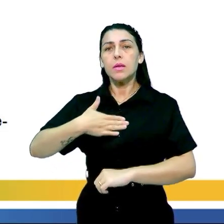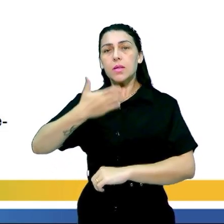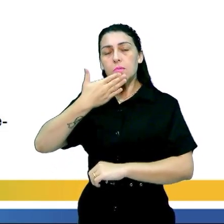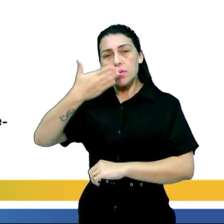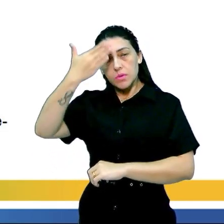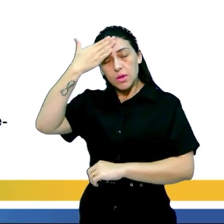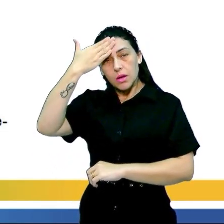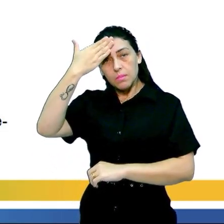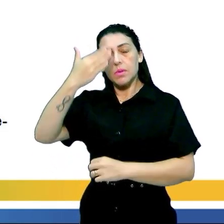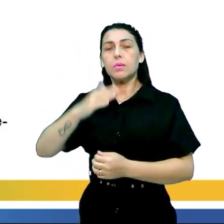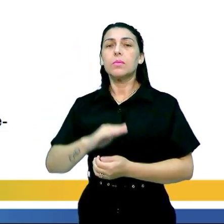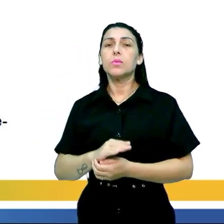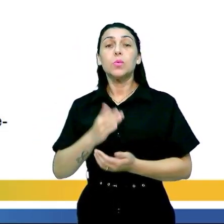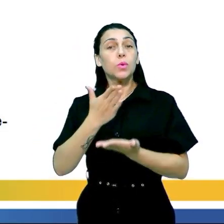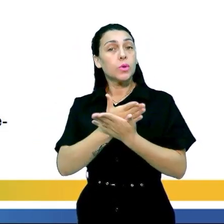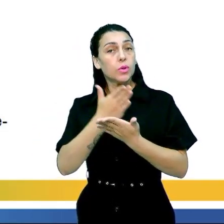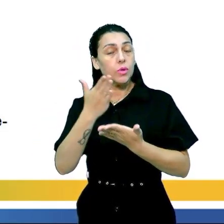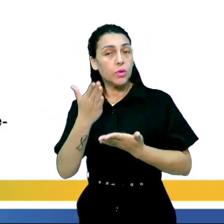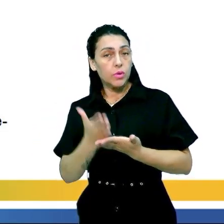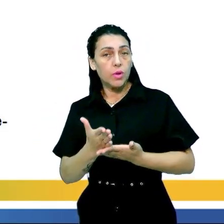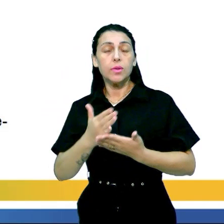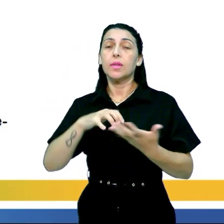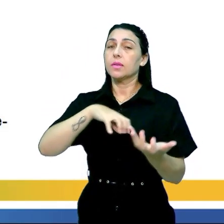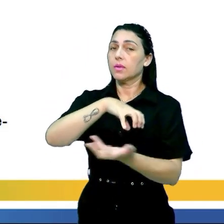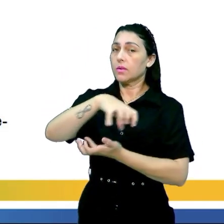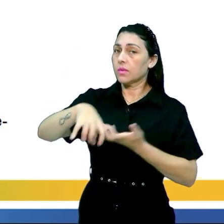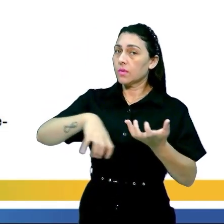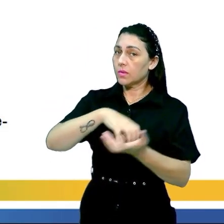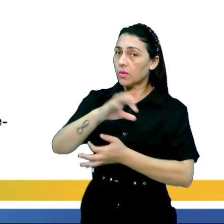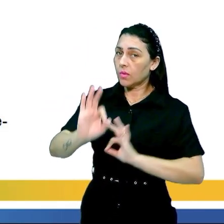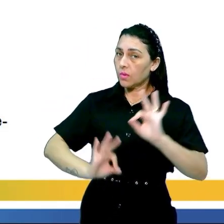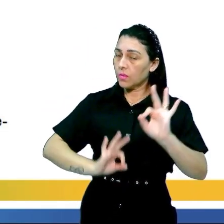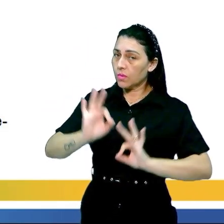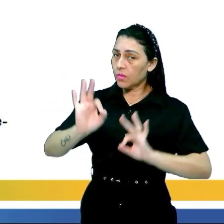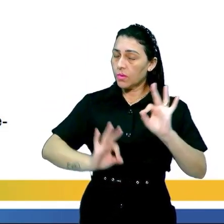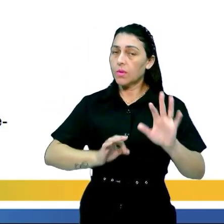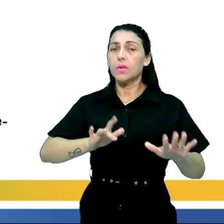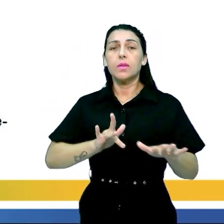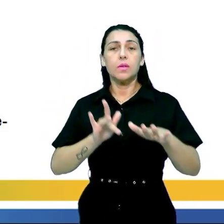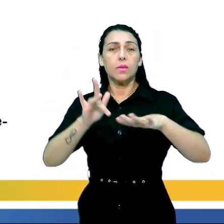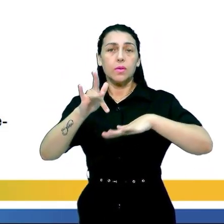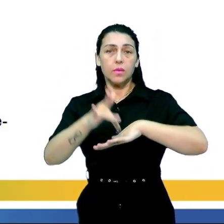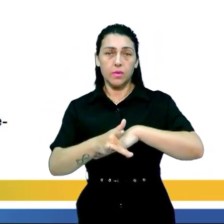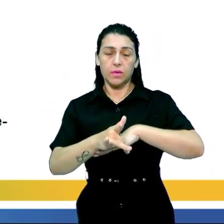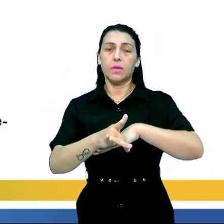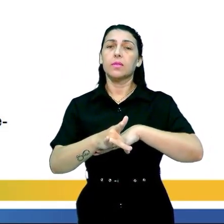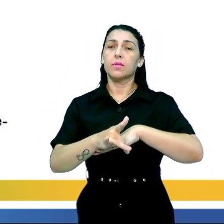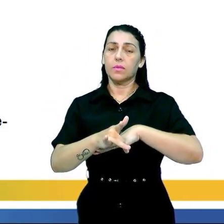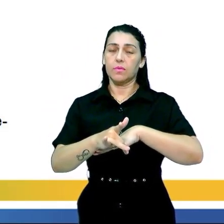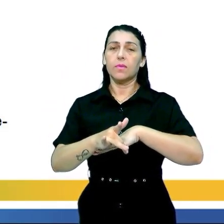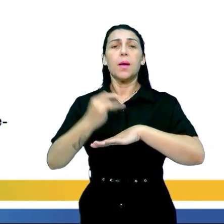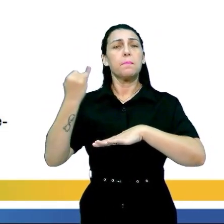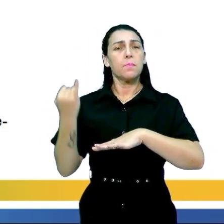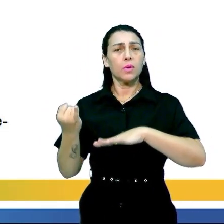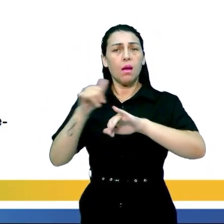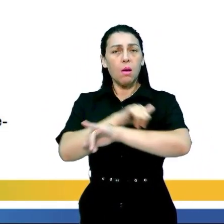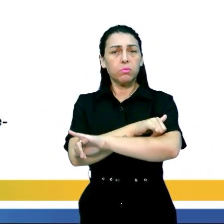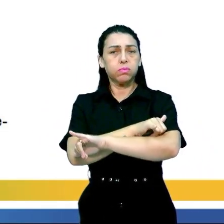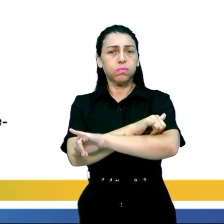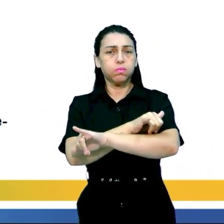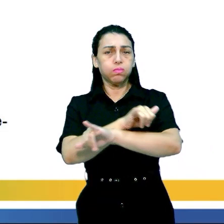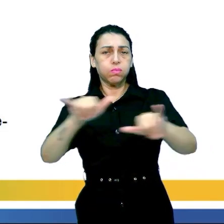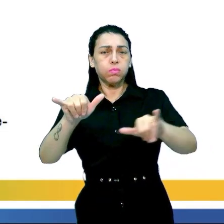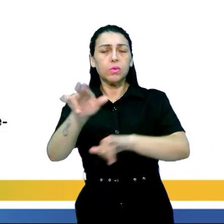árabes, justamente no início desses movimentos. As redes sociais foram o veículo de